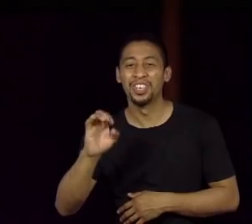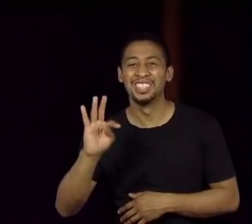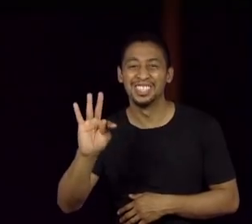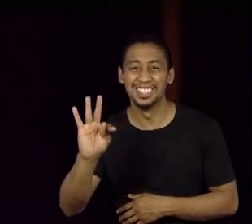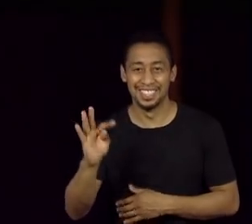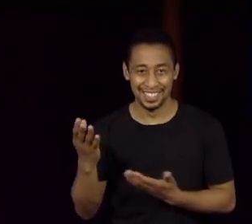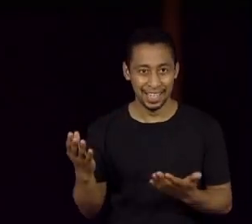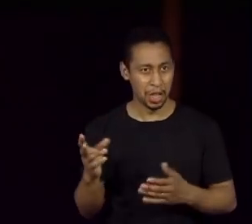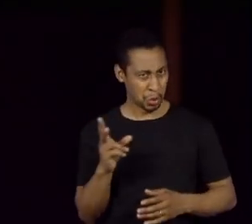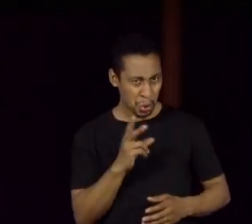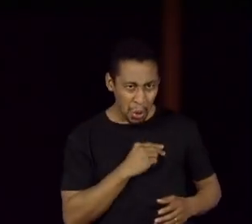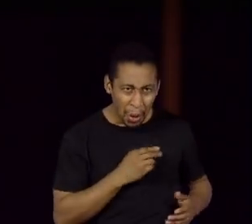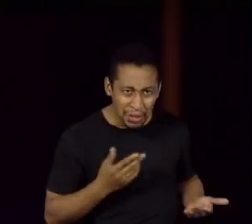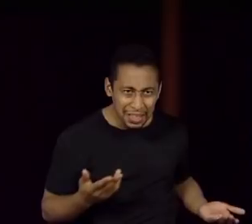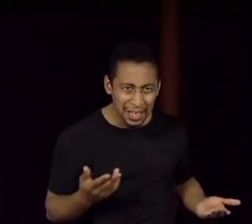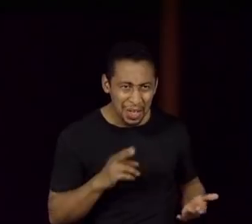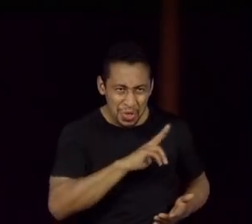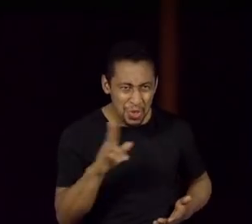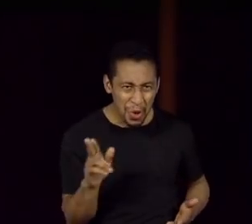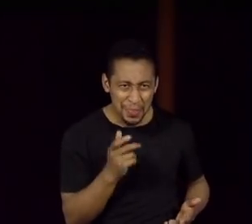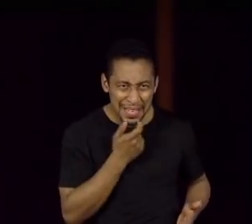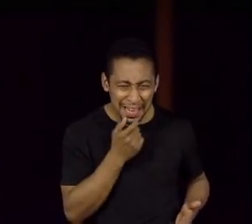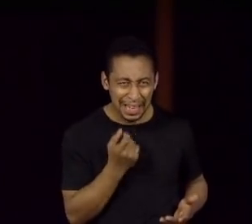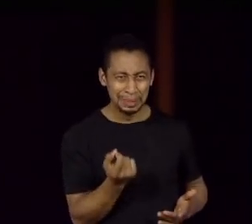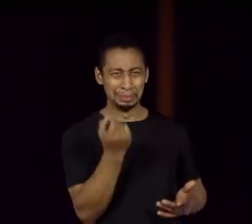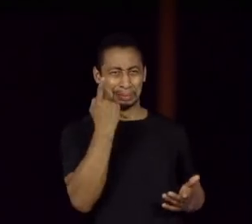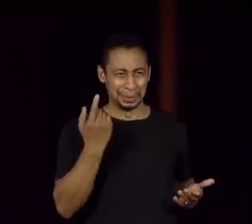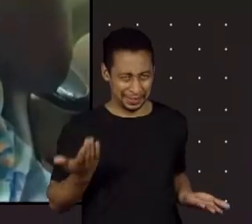What a beautiful name, Comfort.